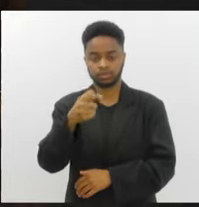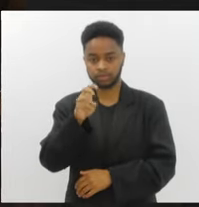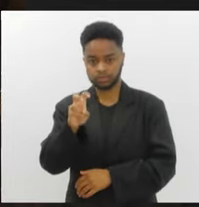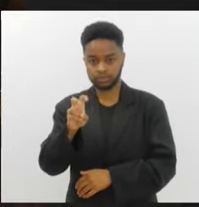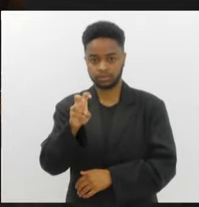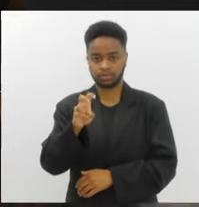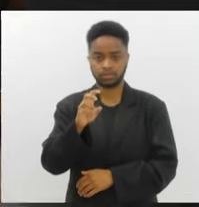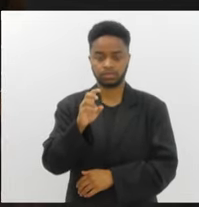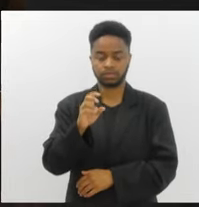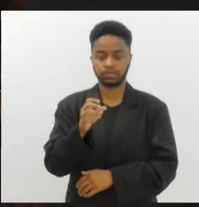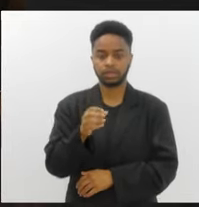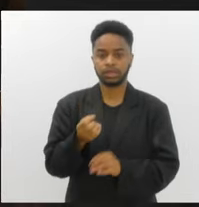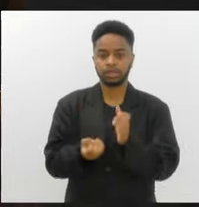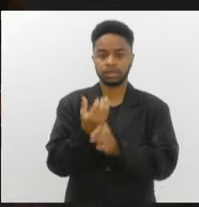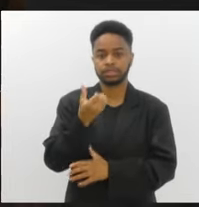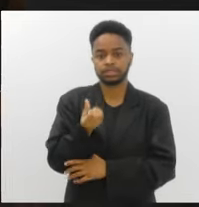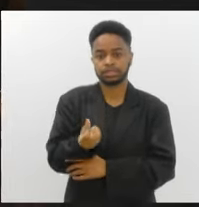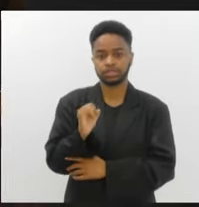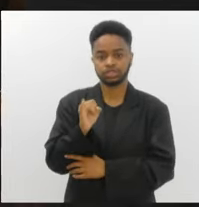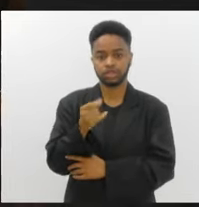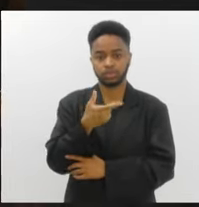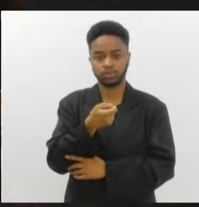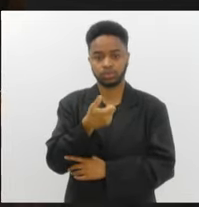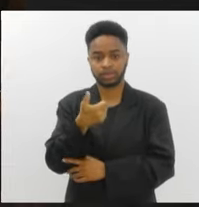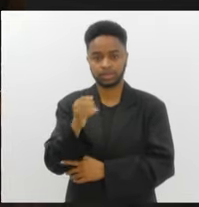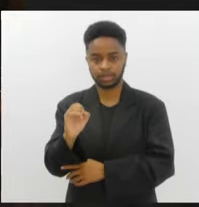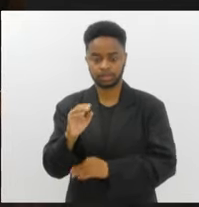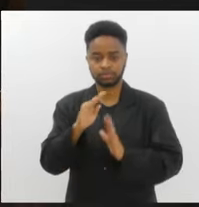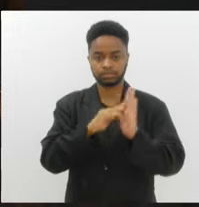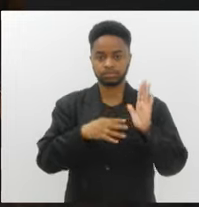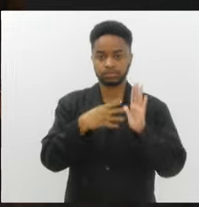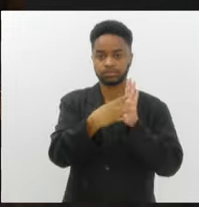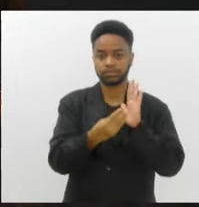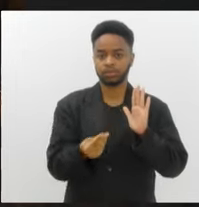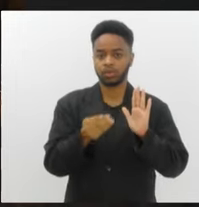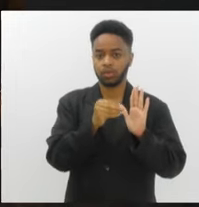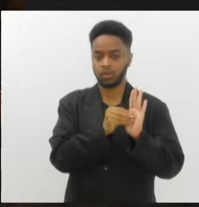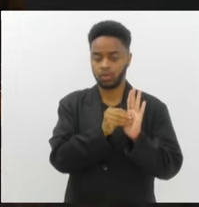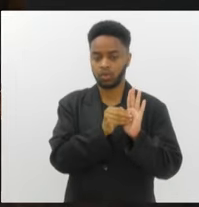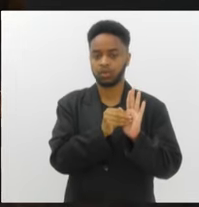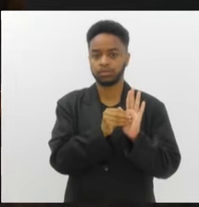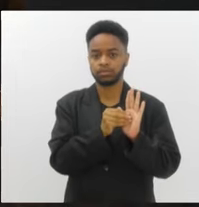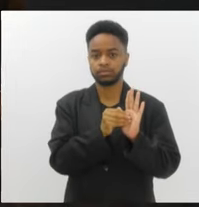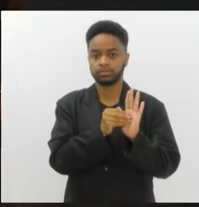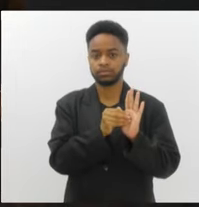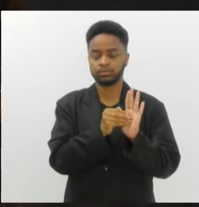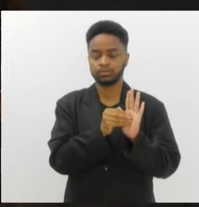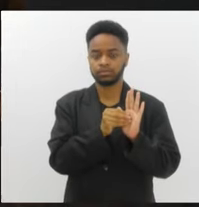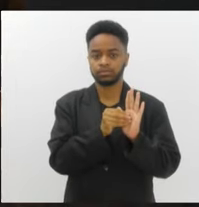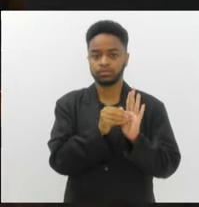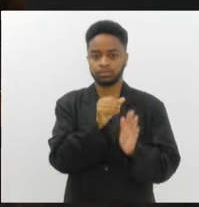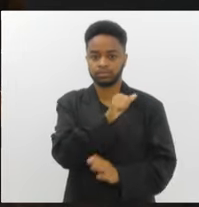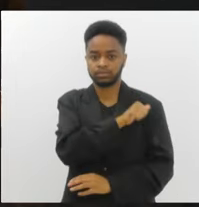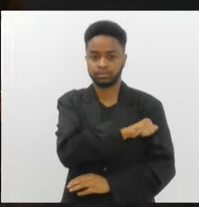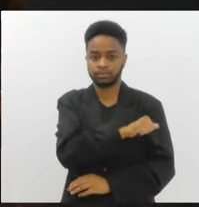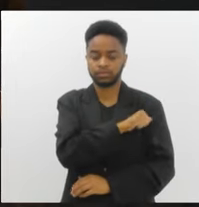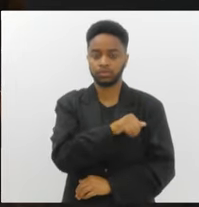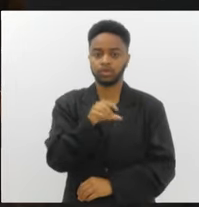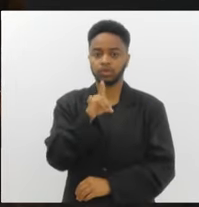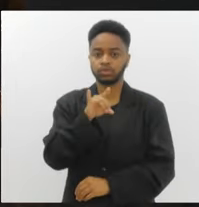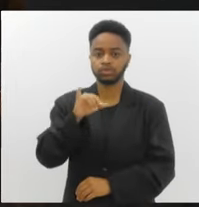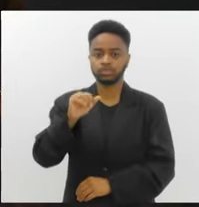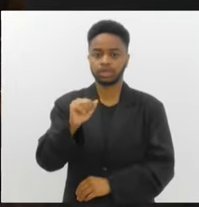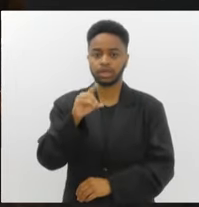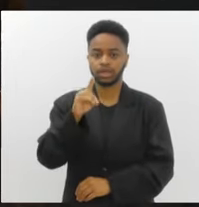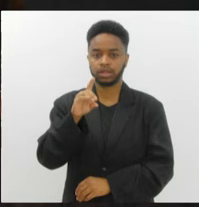5.645, de 6 de janeiro de 2010, para incluir no calendário oficial do Estado do Rio de Janeiro, o dia do